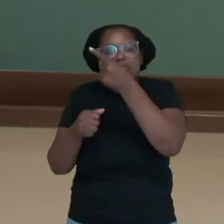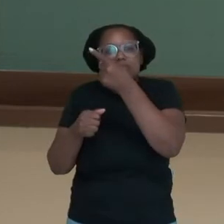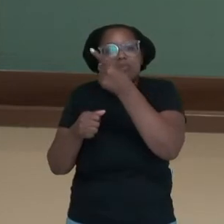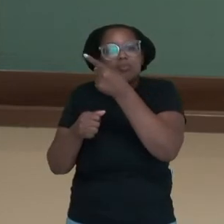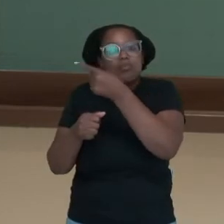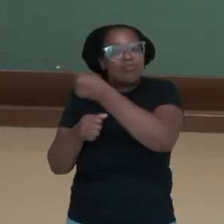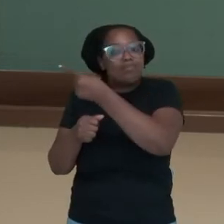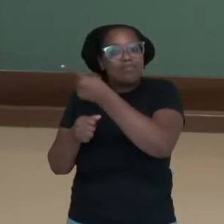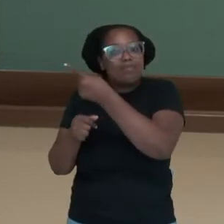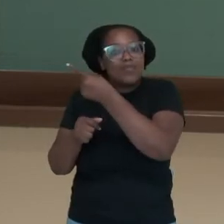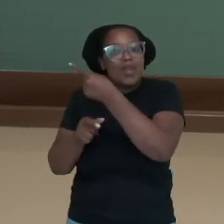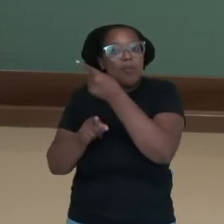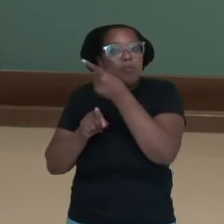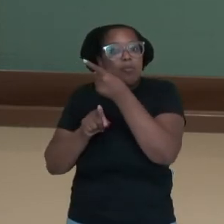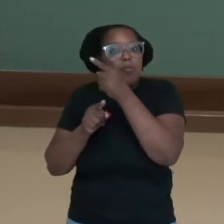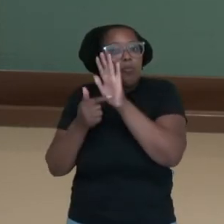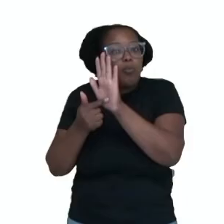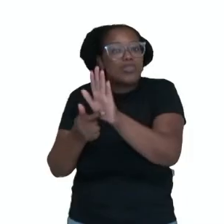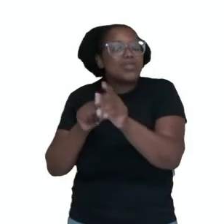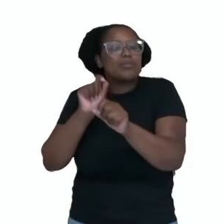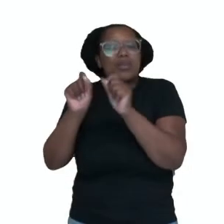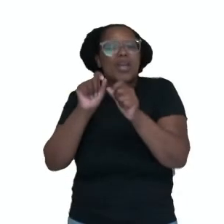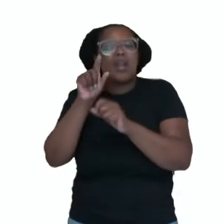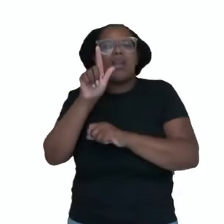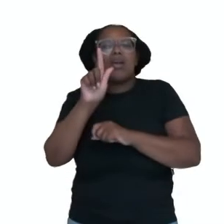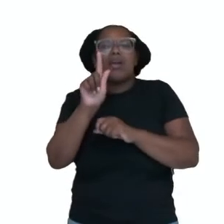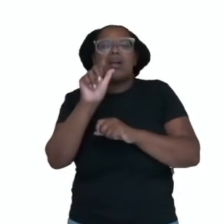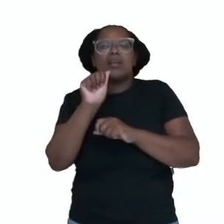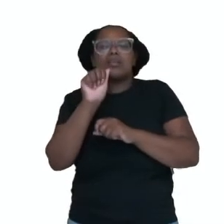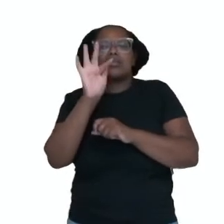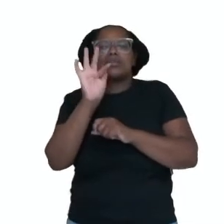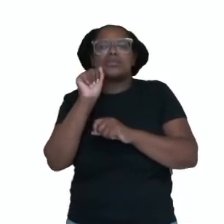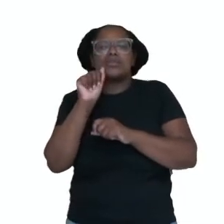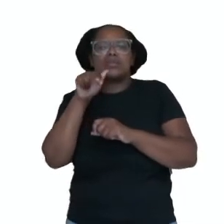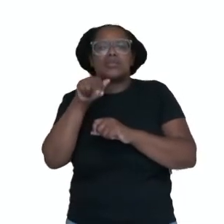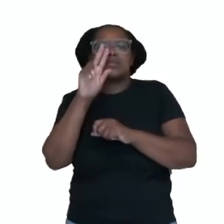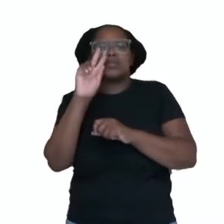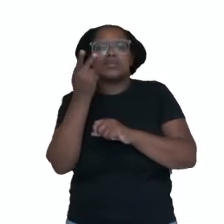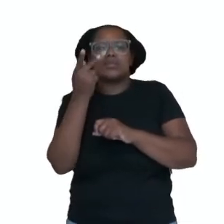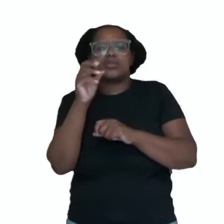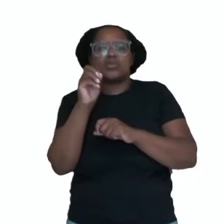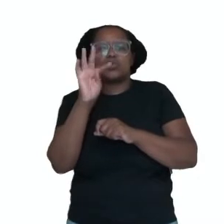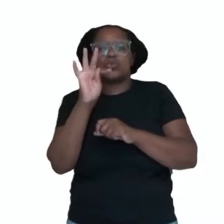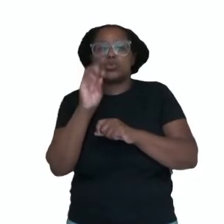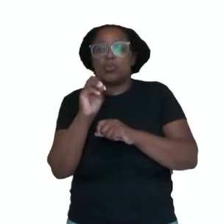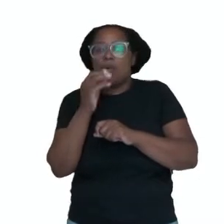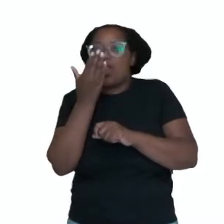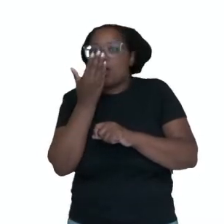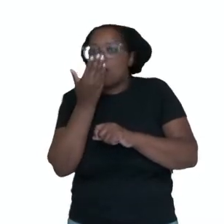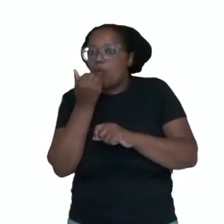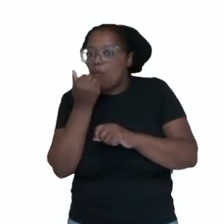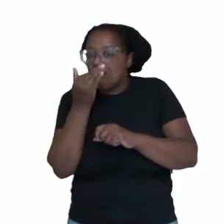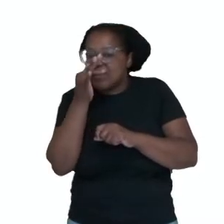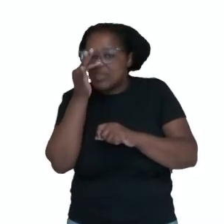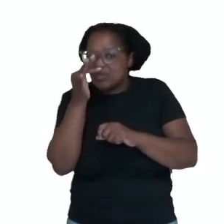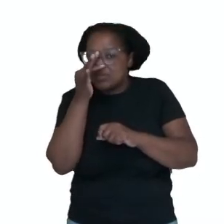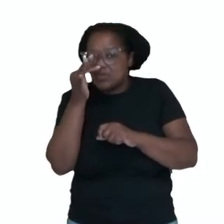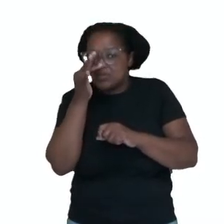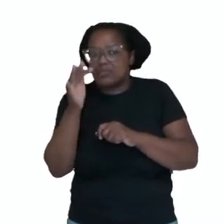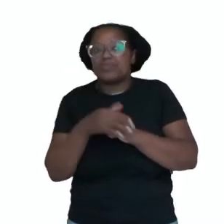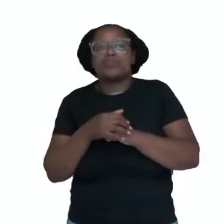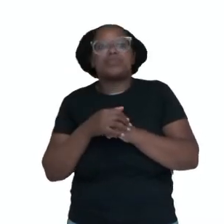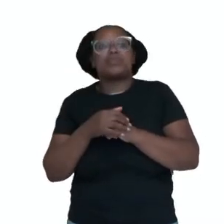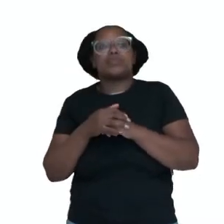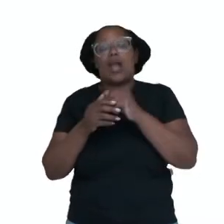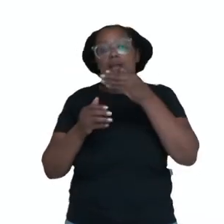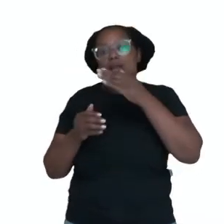está apontando para o gafanhoto. O gafanhoto é um herbívoro, come as plantas. Então é um consumidor primário.